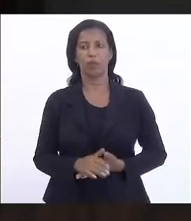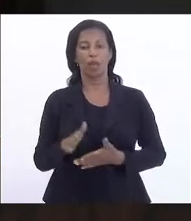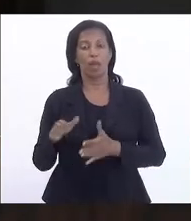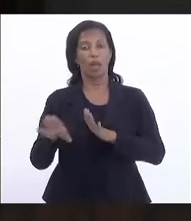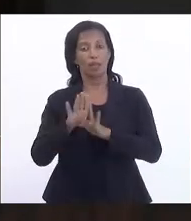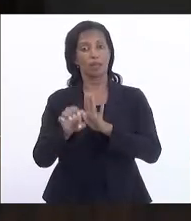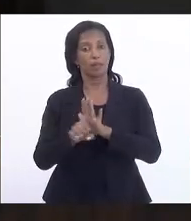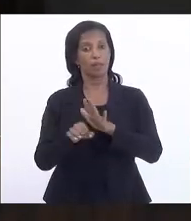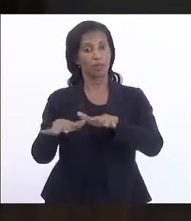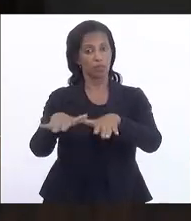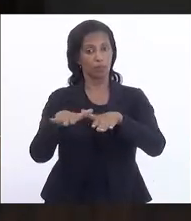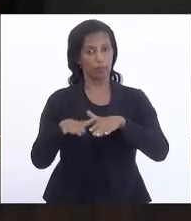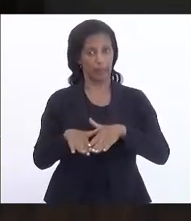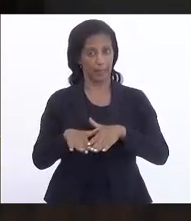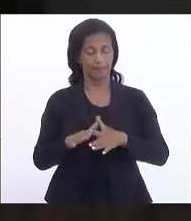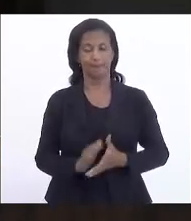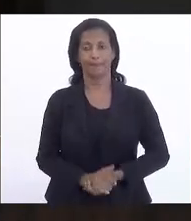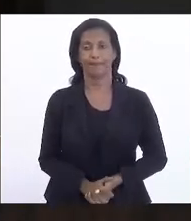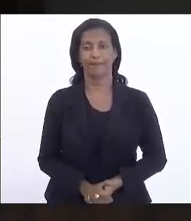emendas de plenário.